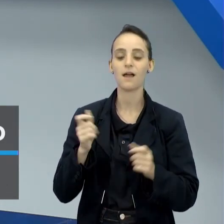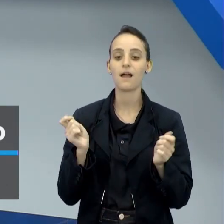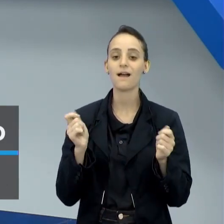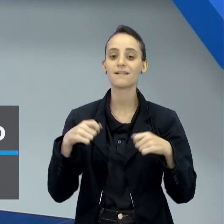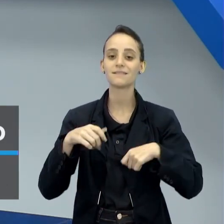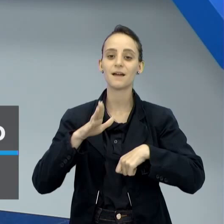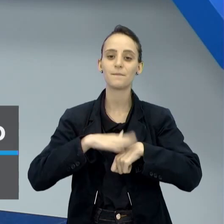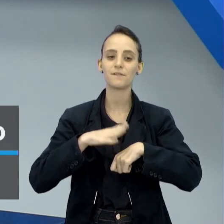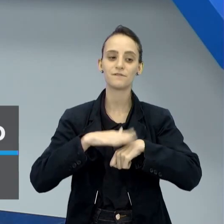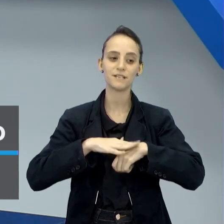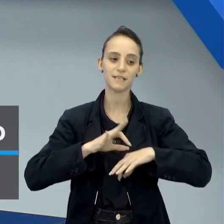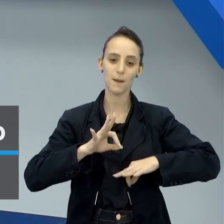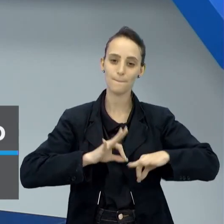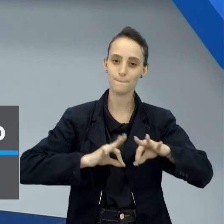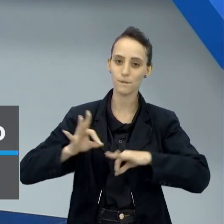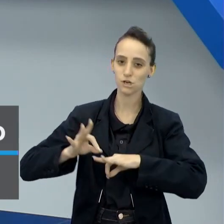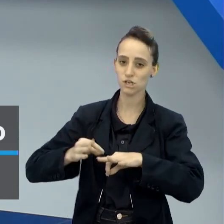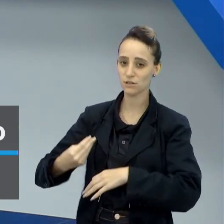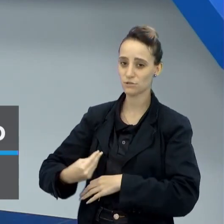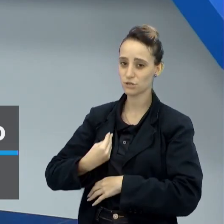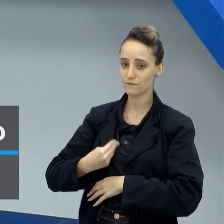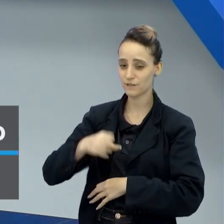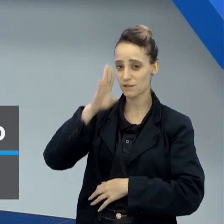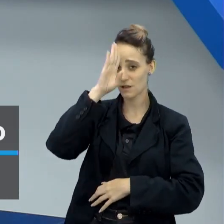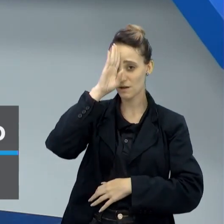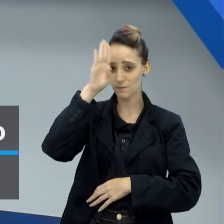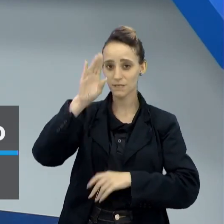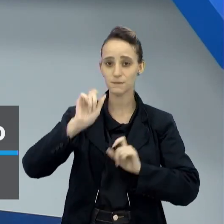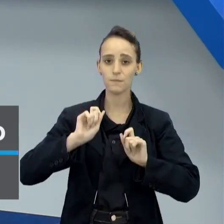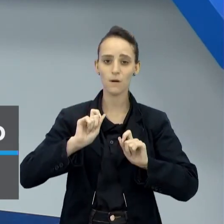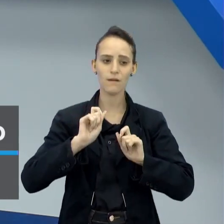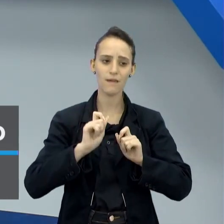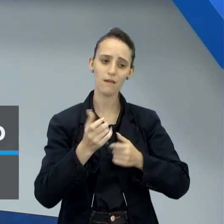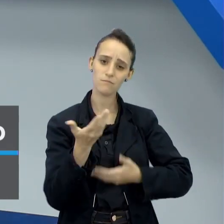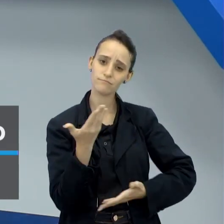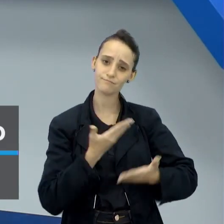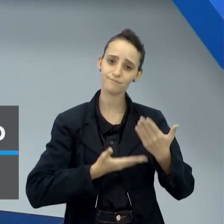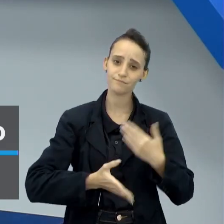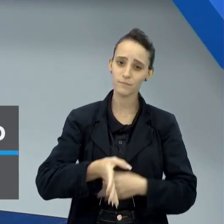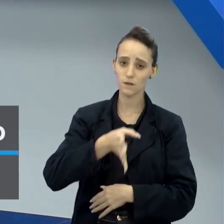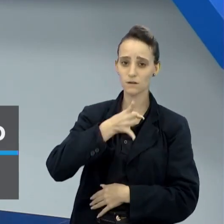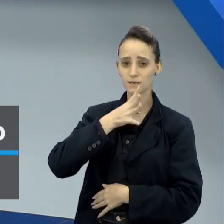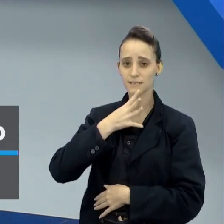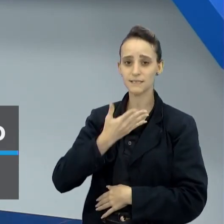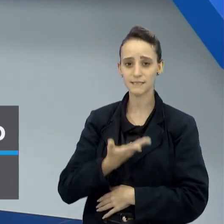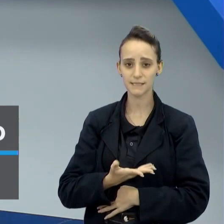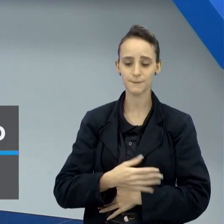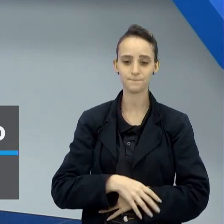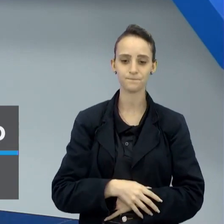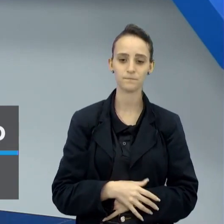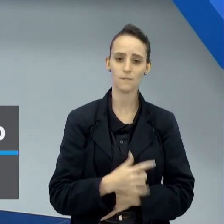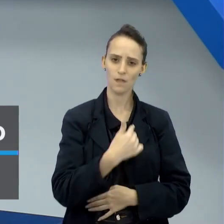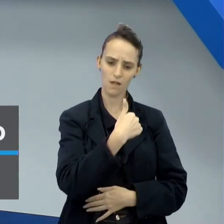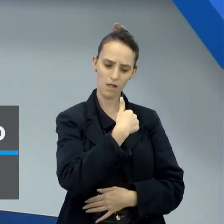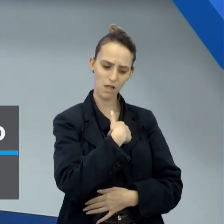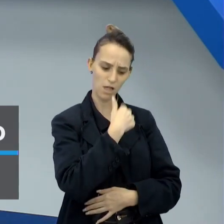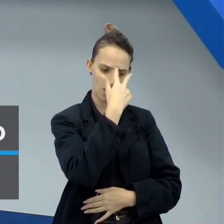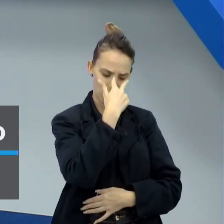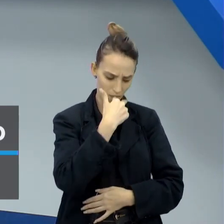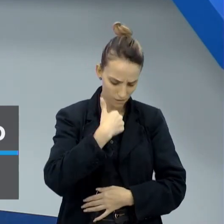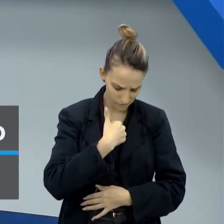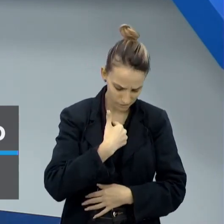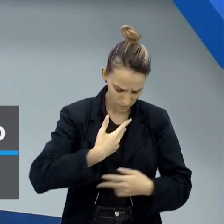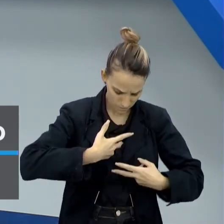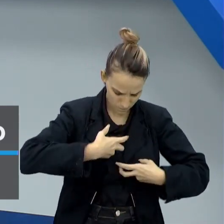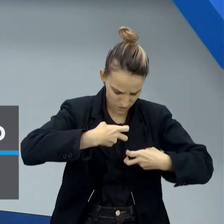projeto de vida, é fundamental que a gente se conheça, que esse eu, essa